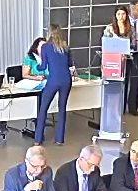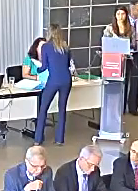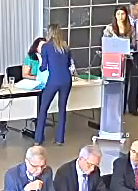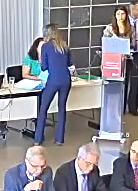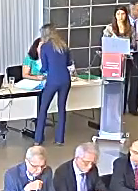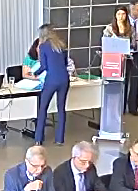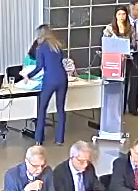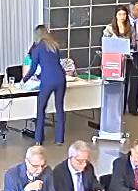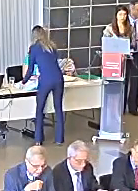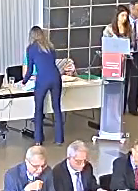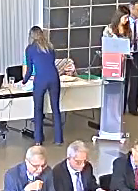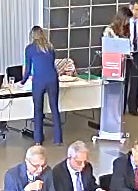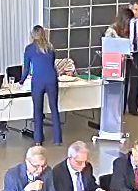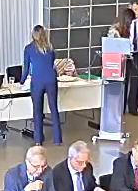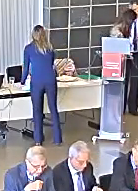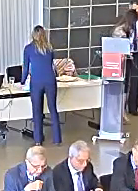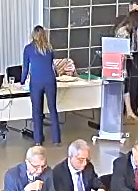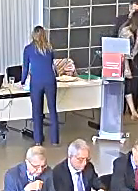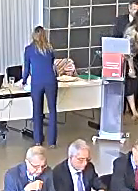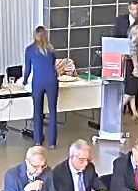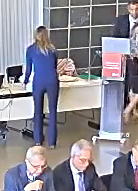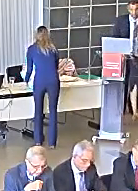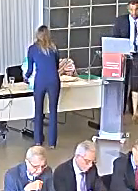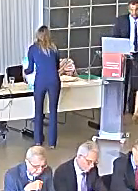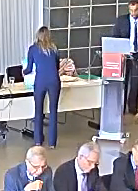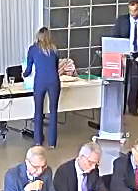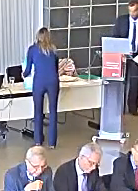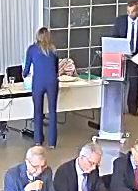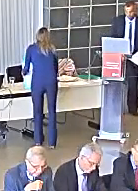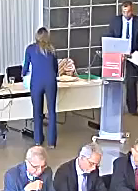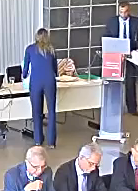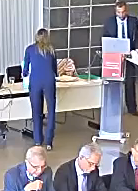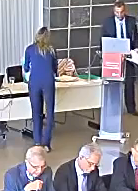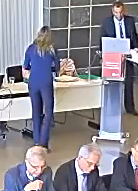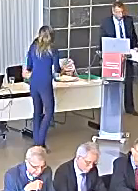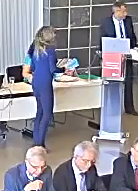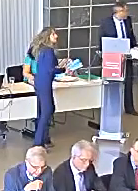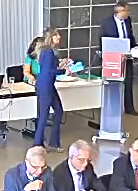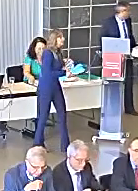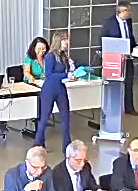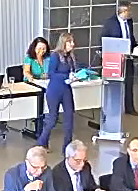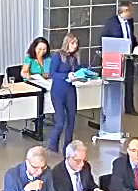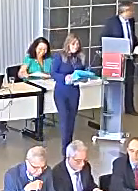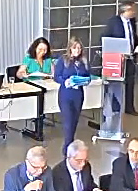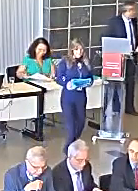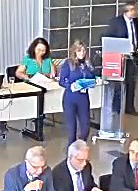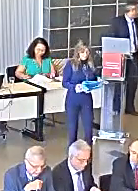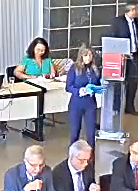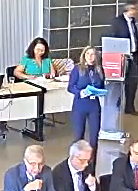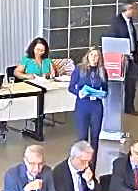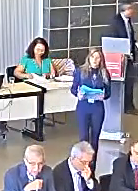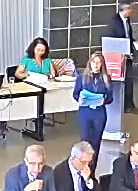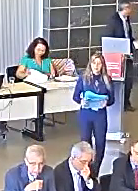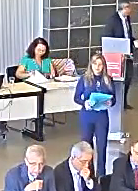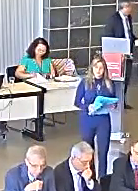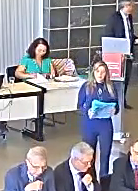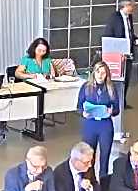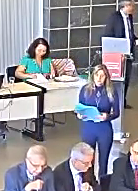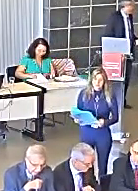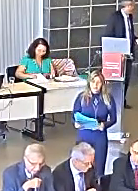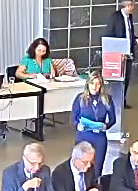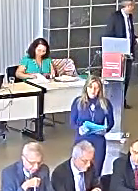apoio de outras pessoas o que é necessário que o estado faça faça para melhorar acessibilidade dessas pessoas Então essas são